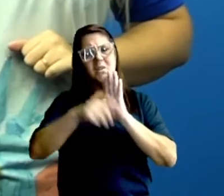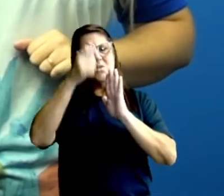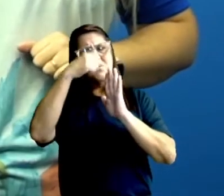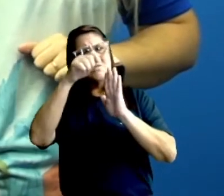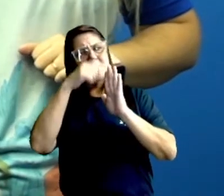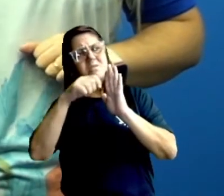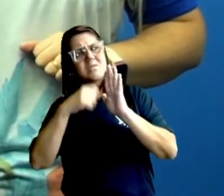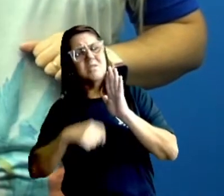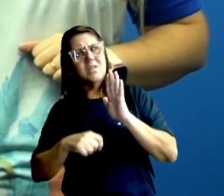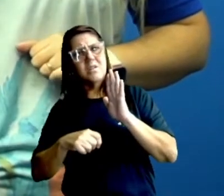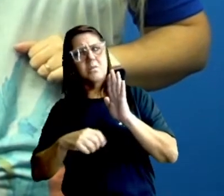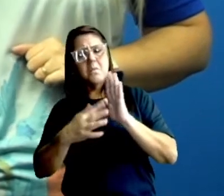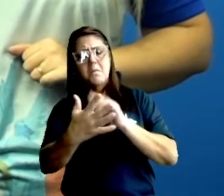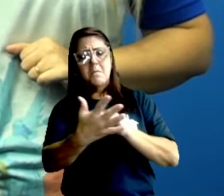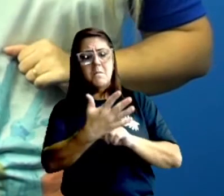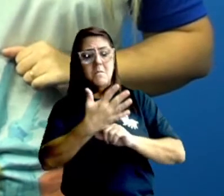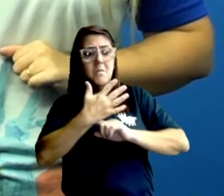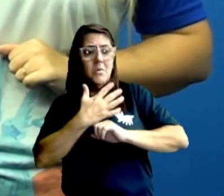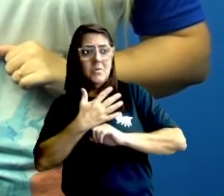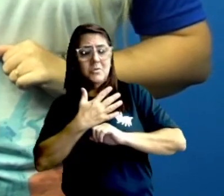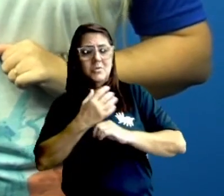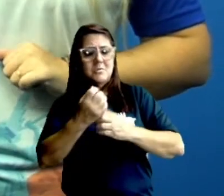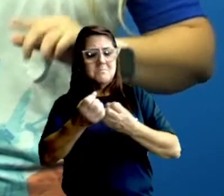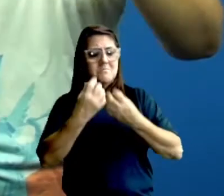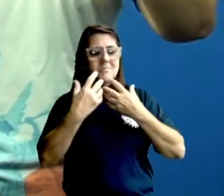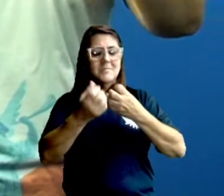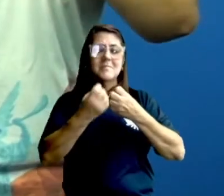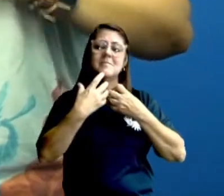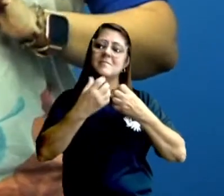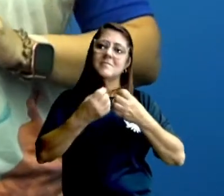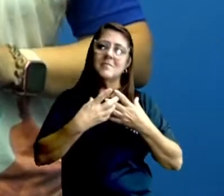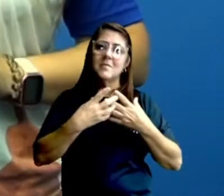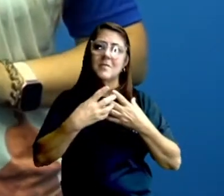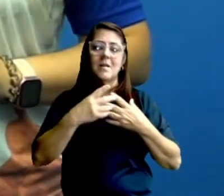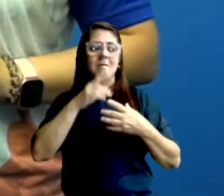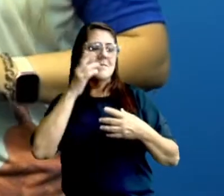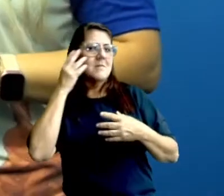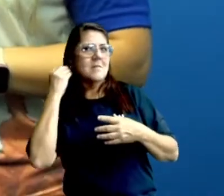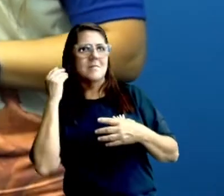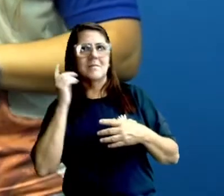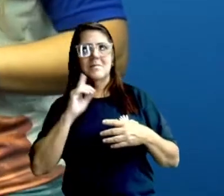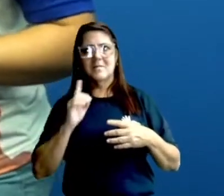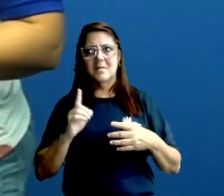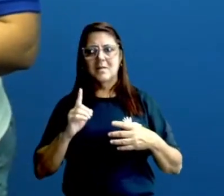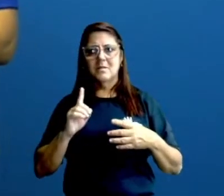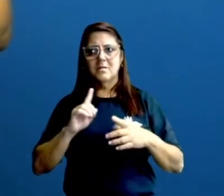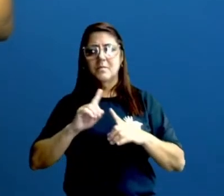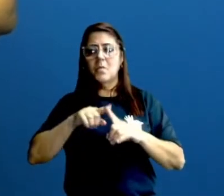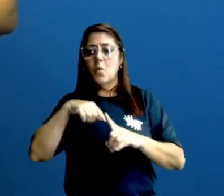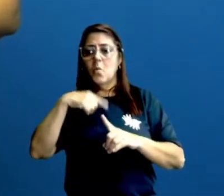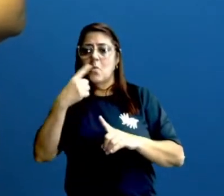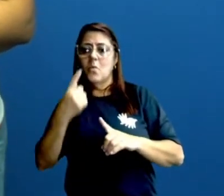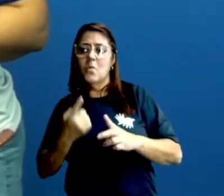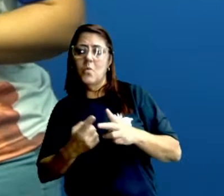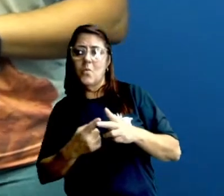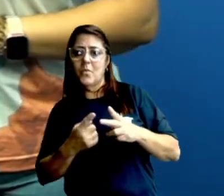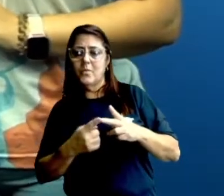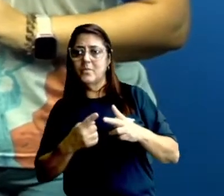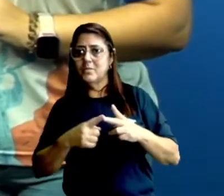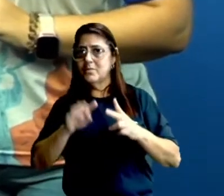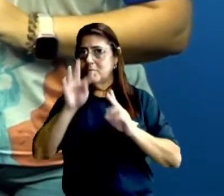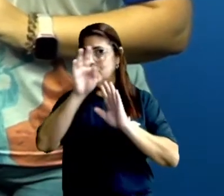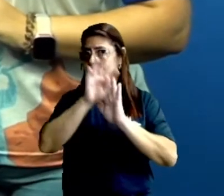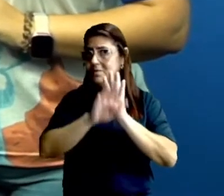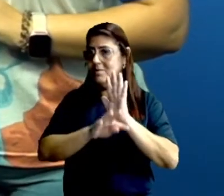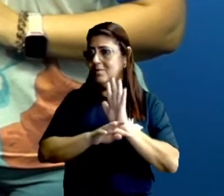escritos? Para me trazer um ensinamento. Não esquece disso, tá? Qual foi o próximo texto que a gente estudou?